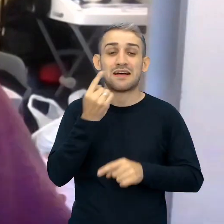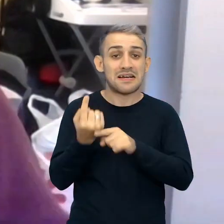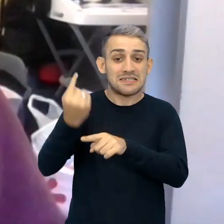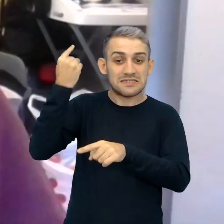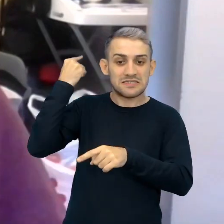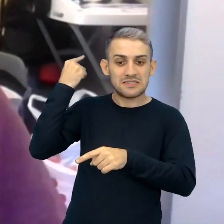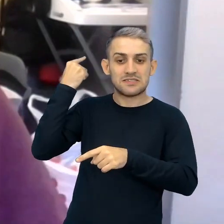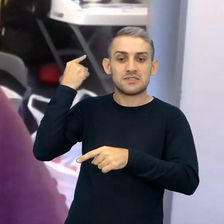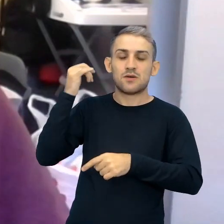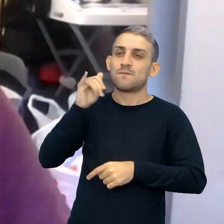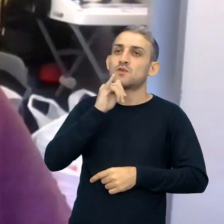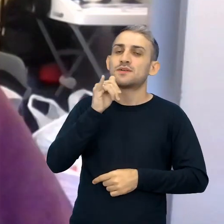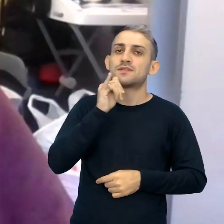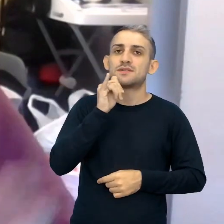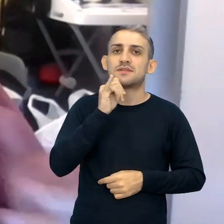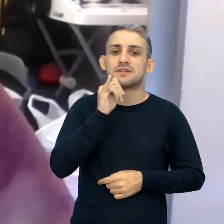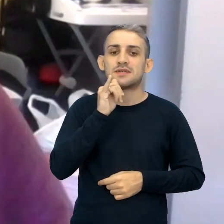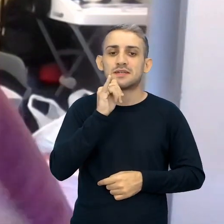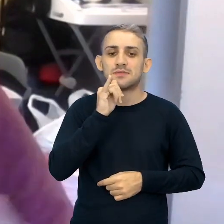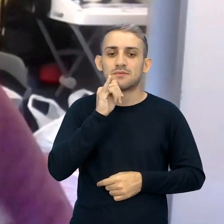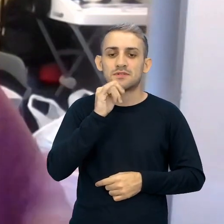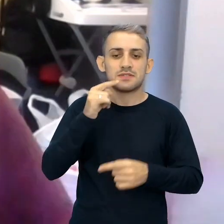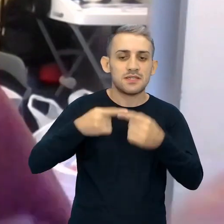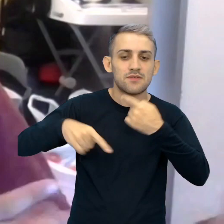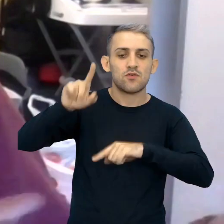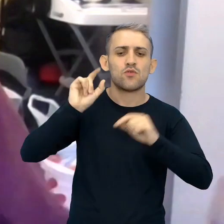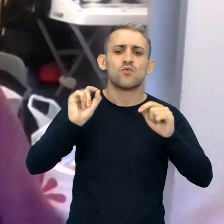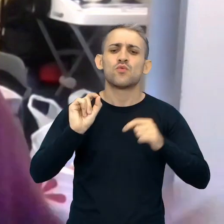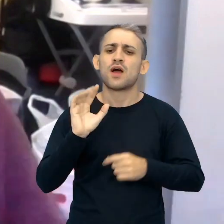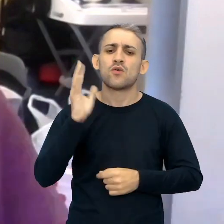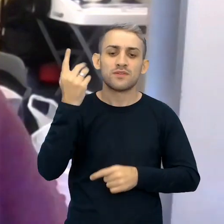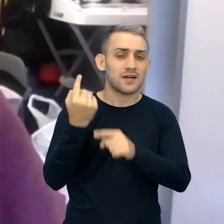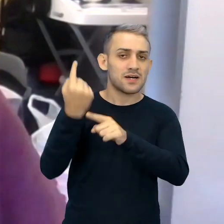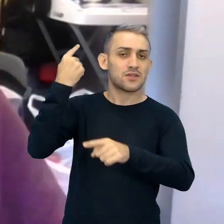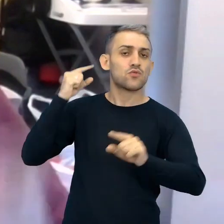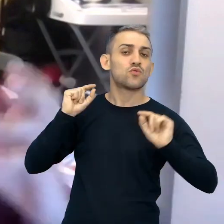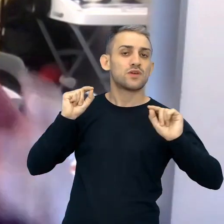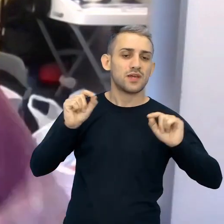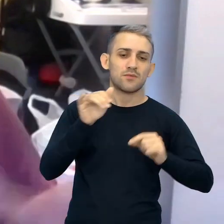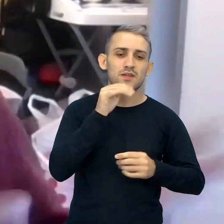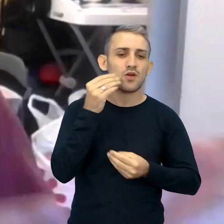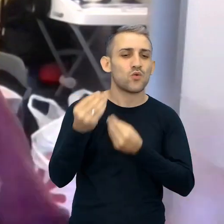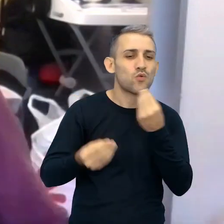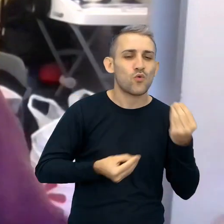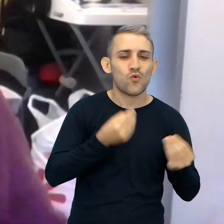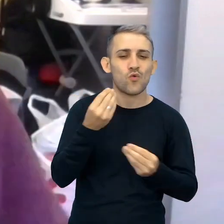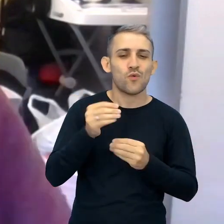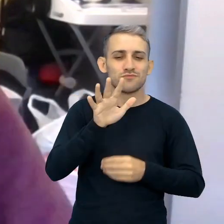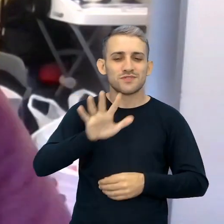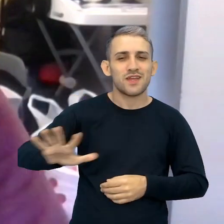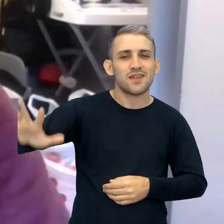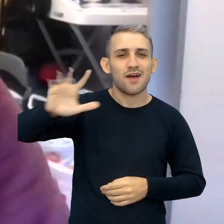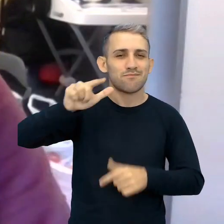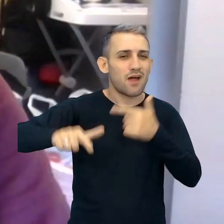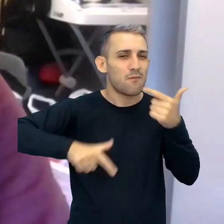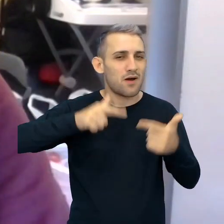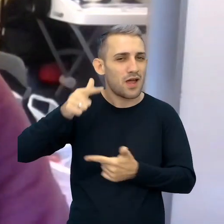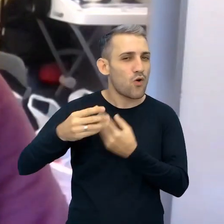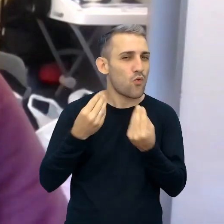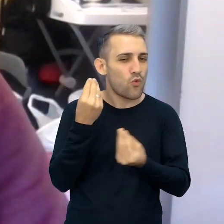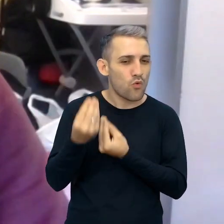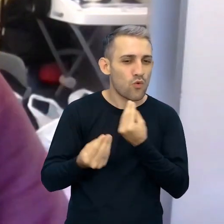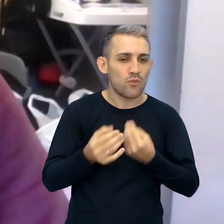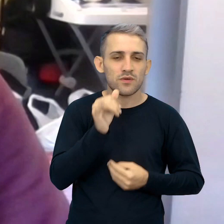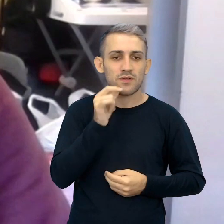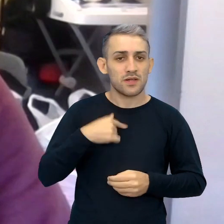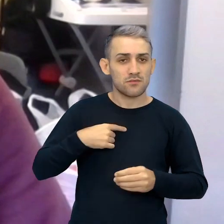antigamente e desenvolver o que que acontecia antigamente. Como é que era o mundo, como é que era o cenário que eu quero trabalhar. Se eu estou